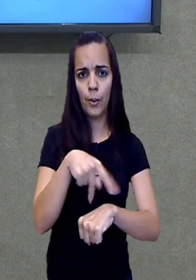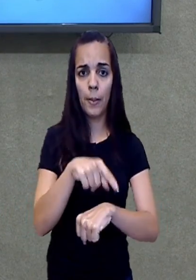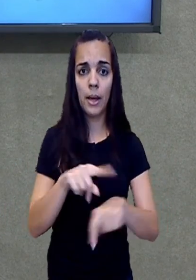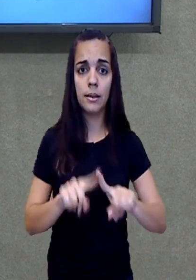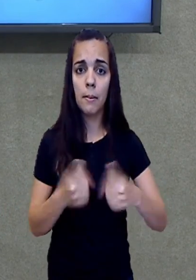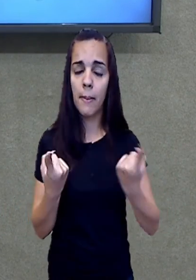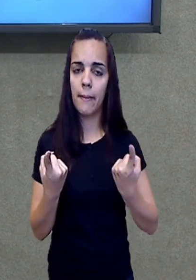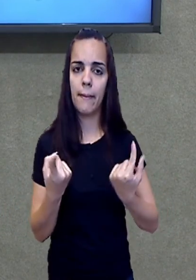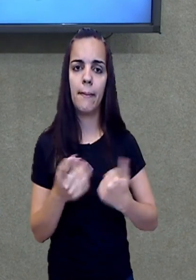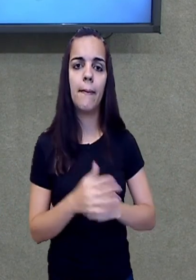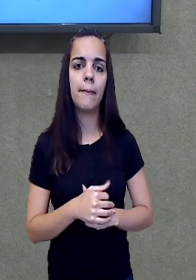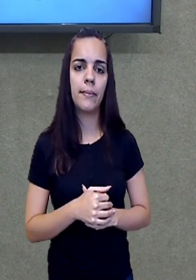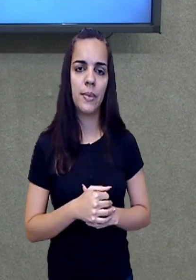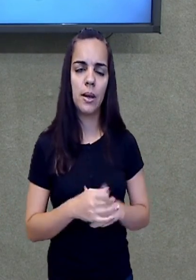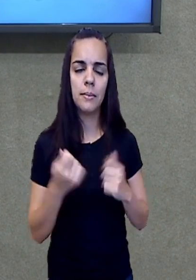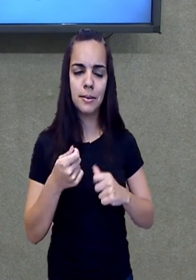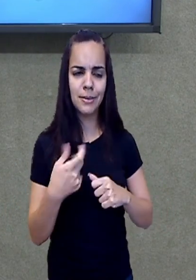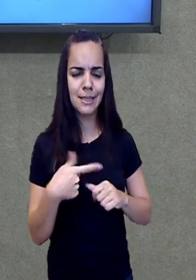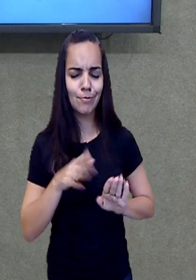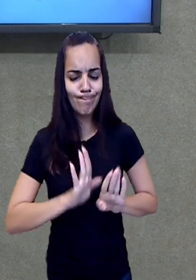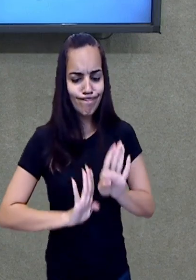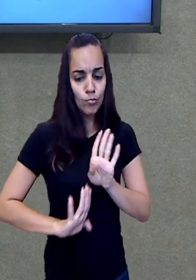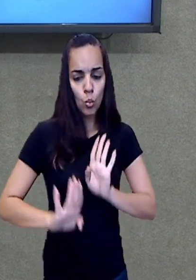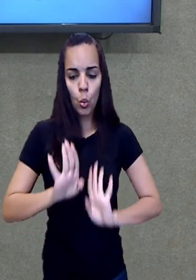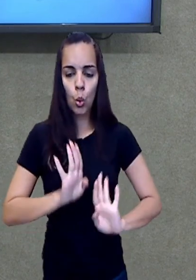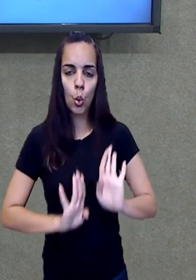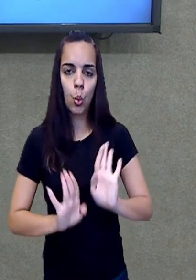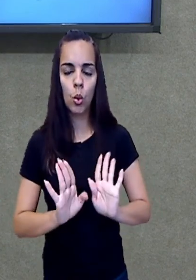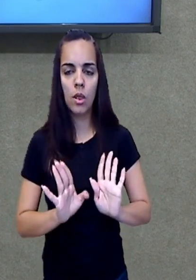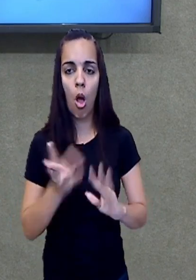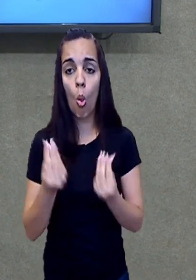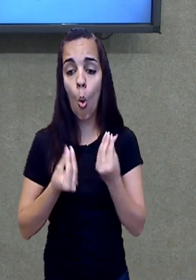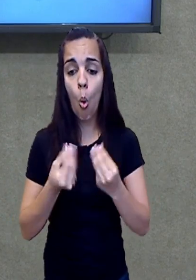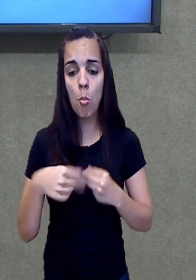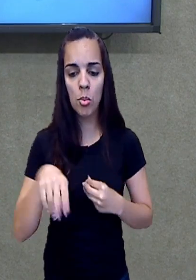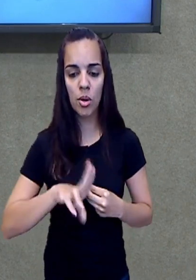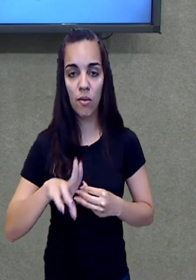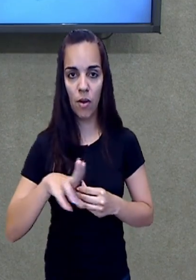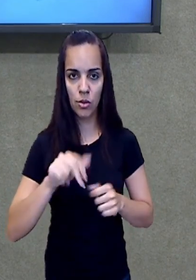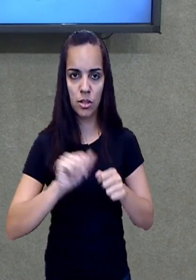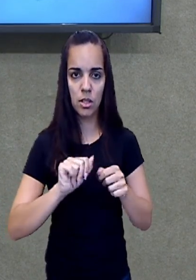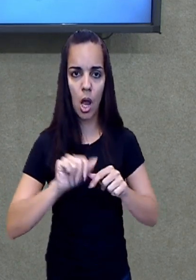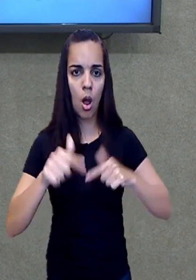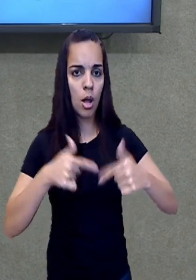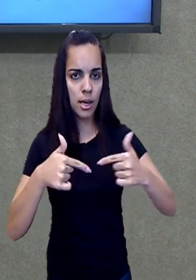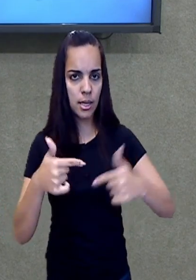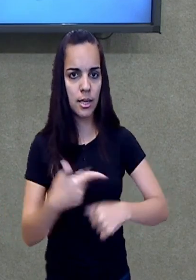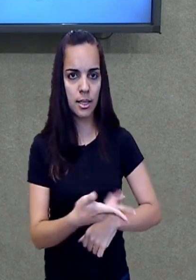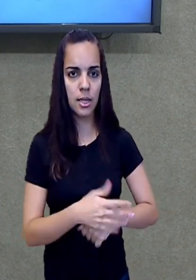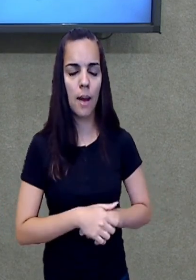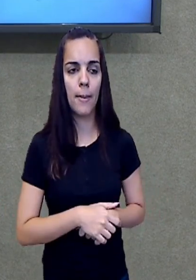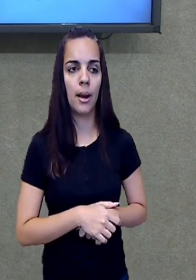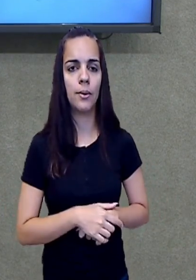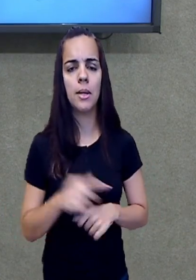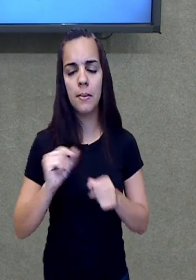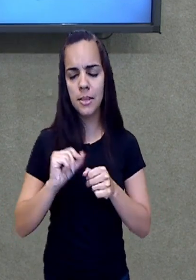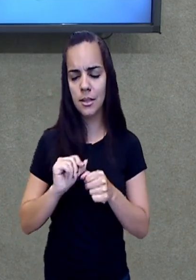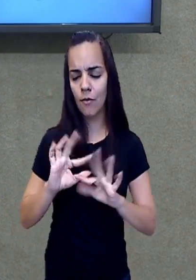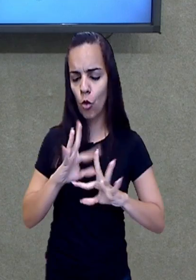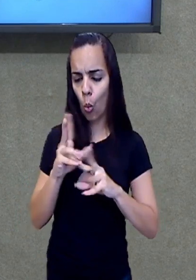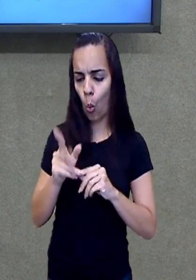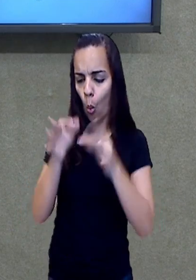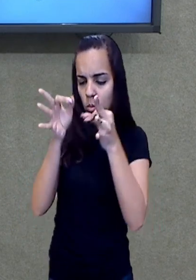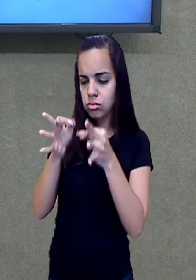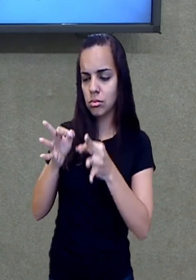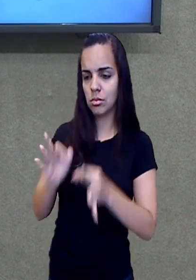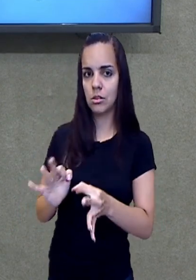forma muito cautelosa e ser utilizada de forma correta, para que a gente não danifique